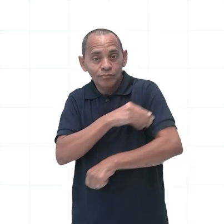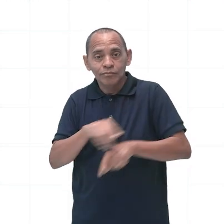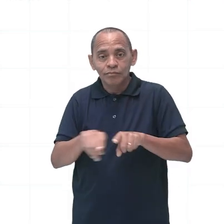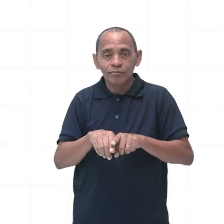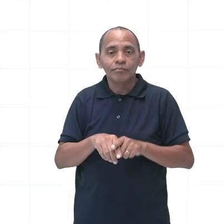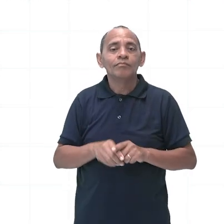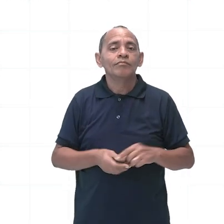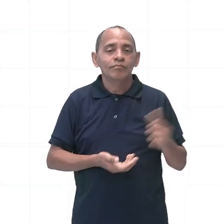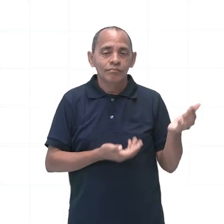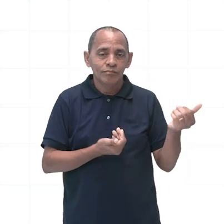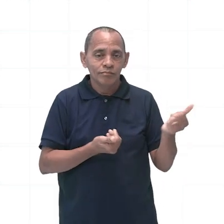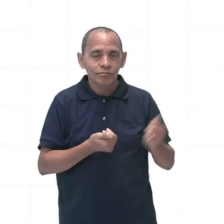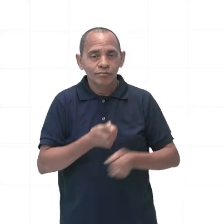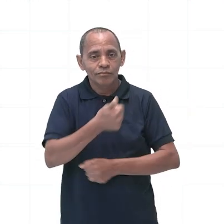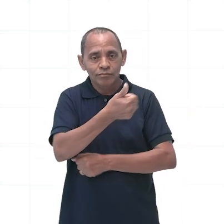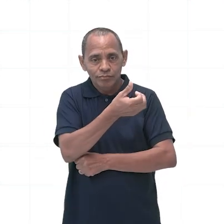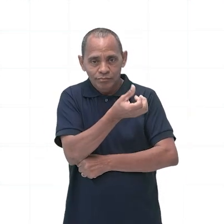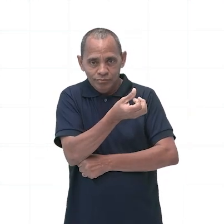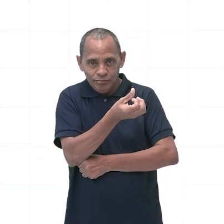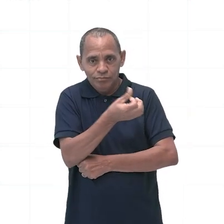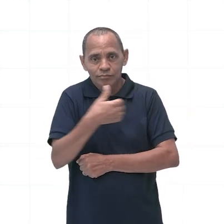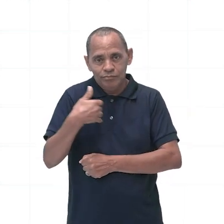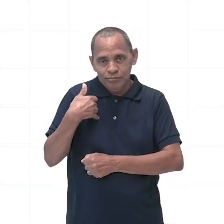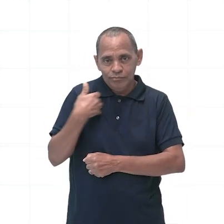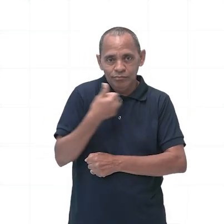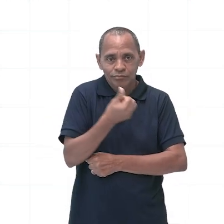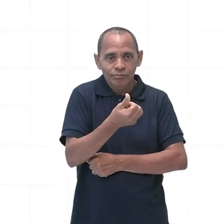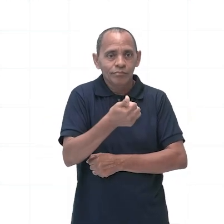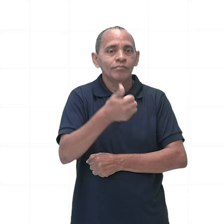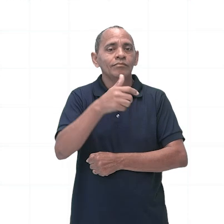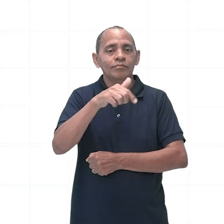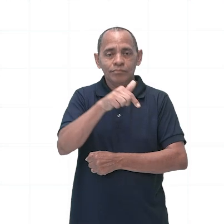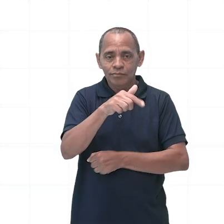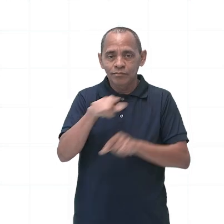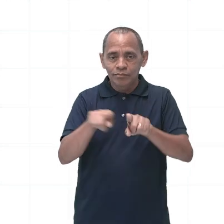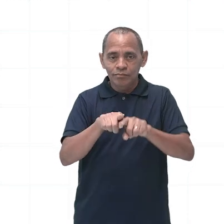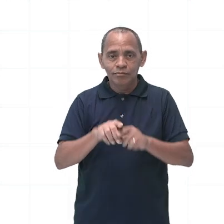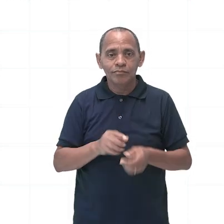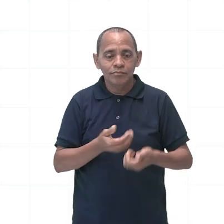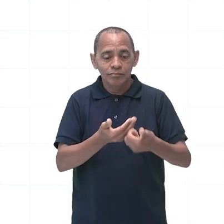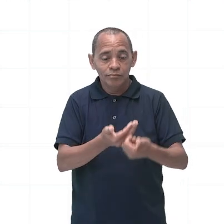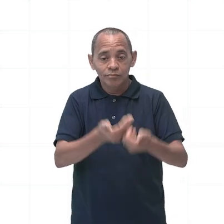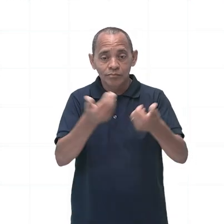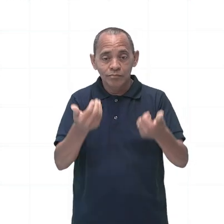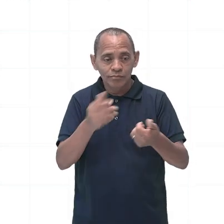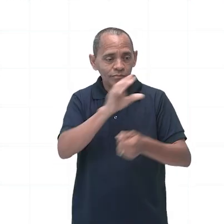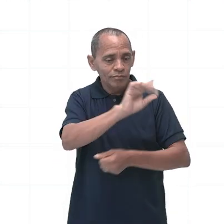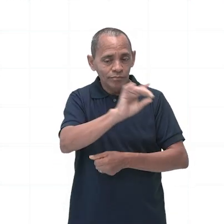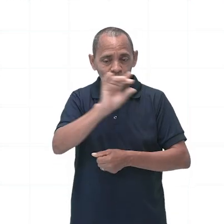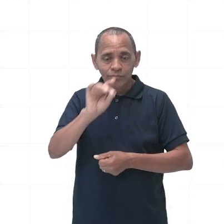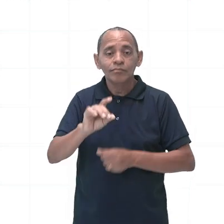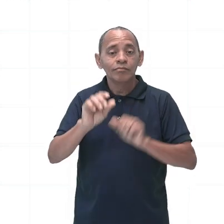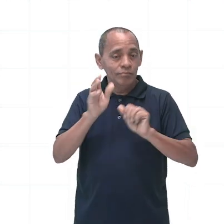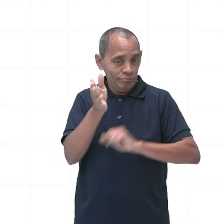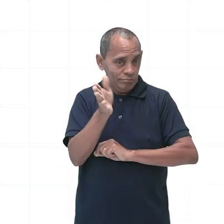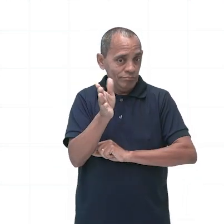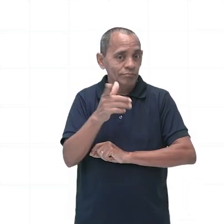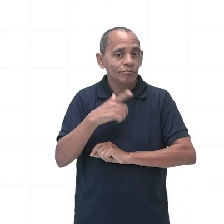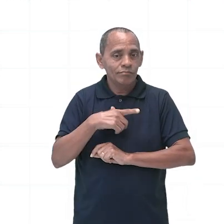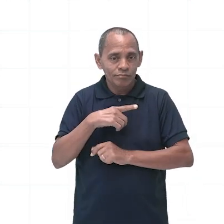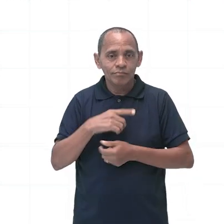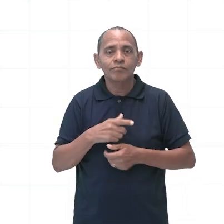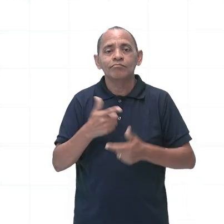de 16 e 17 anos. Separadamente, cada um já produz